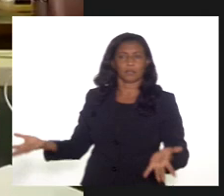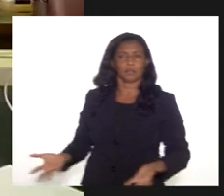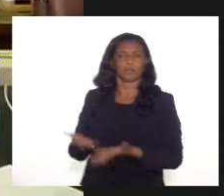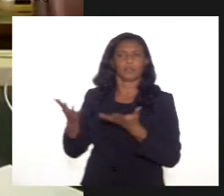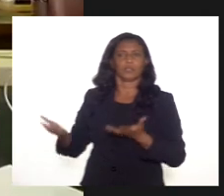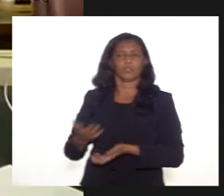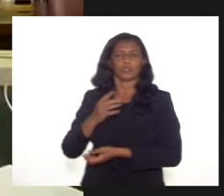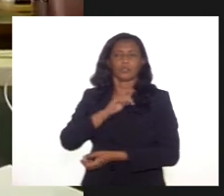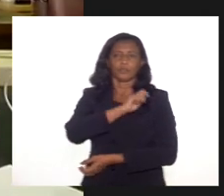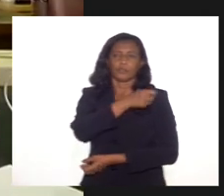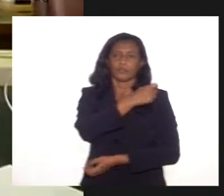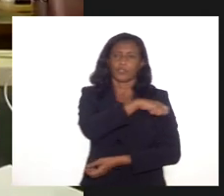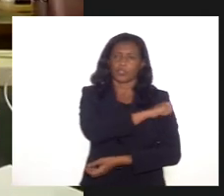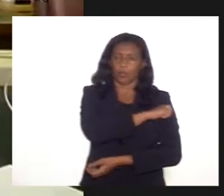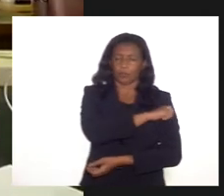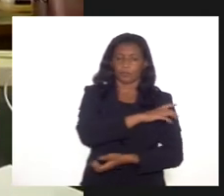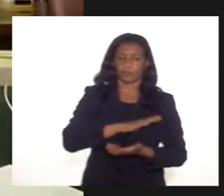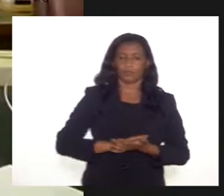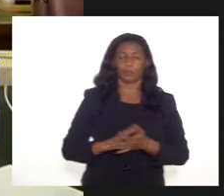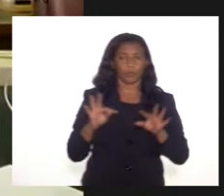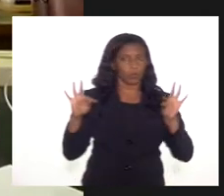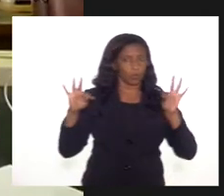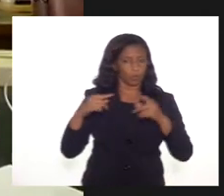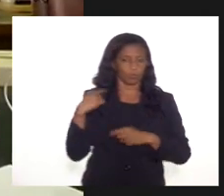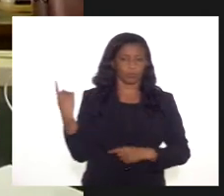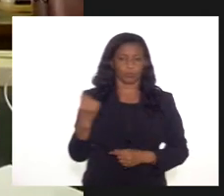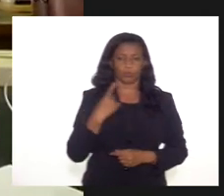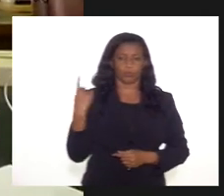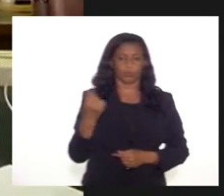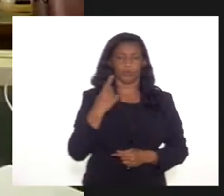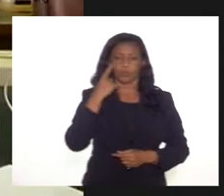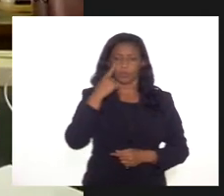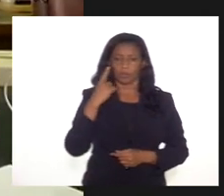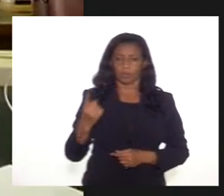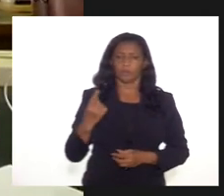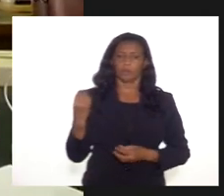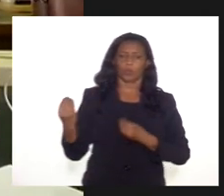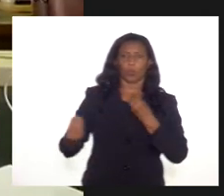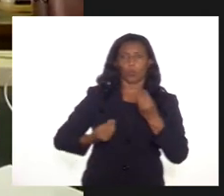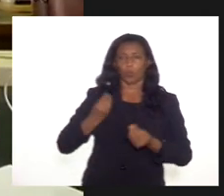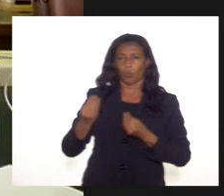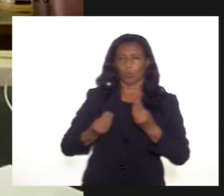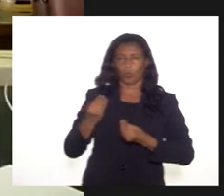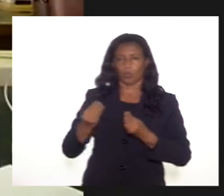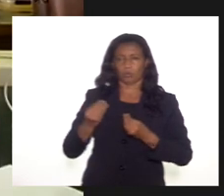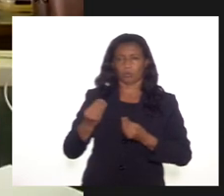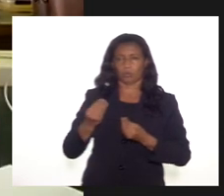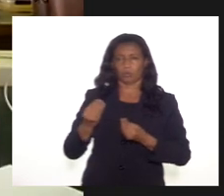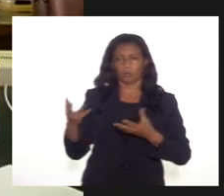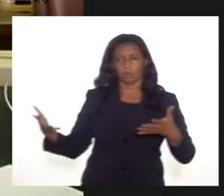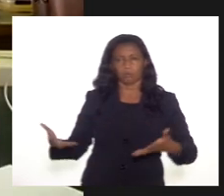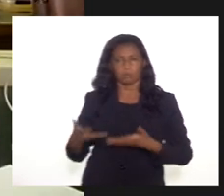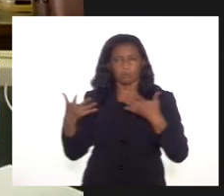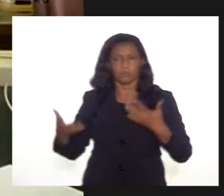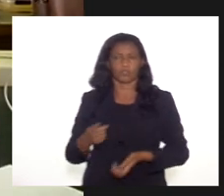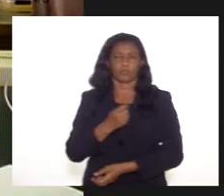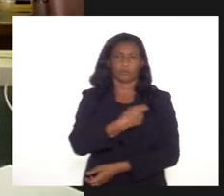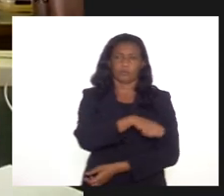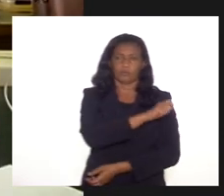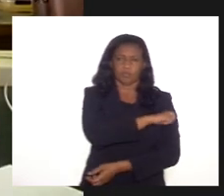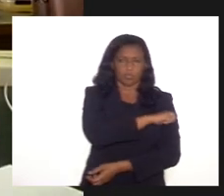fiscais. Todos nós já vimos o quanto que os incentivos fiscais foram utilizados de maneira